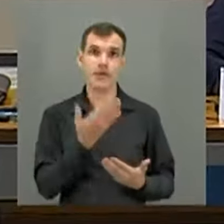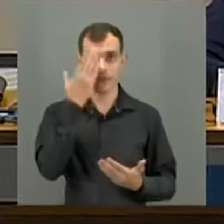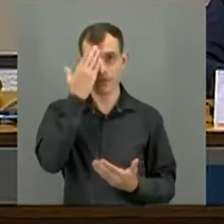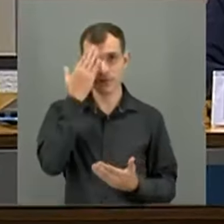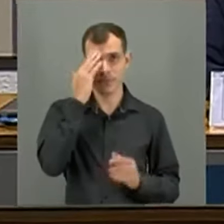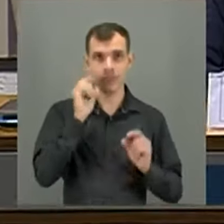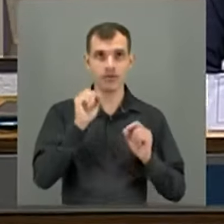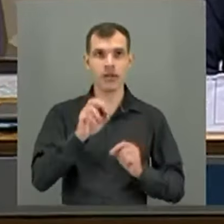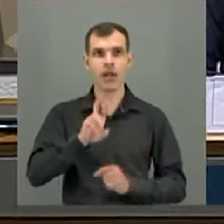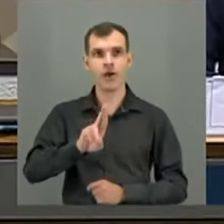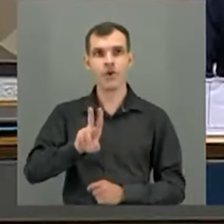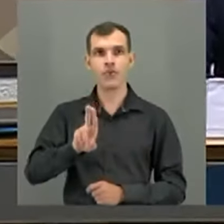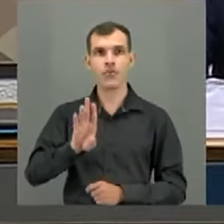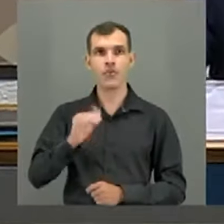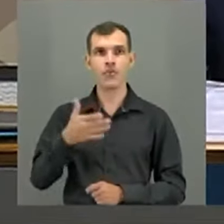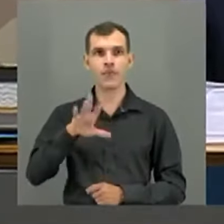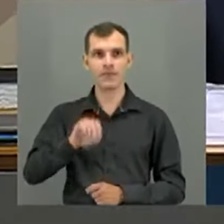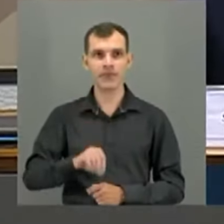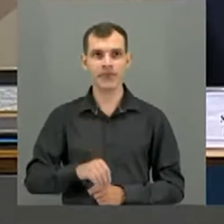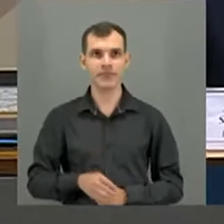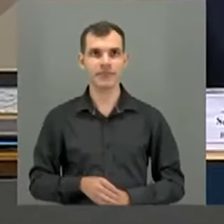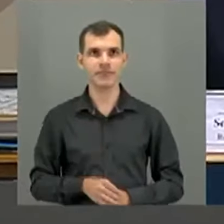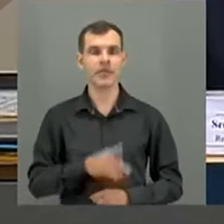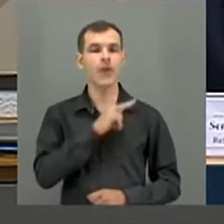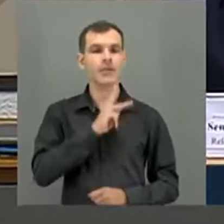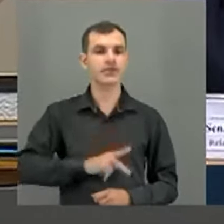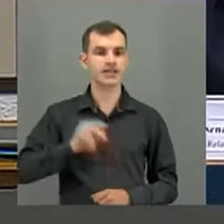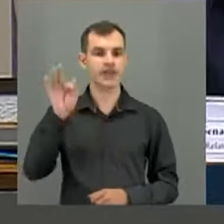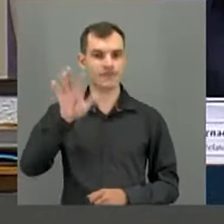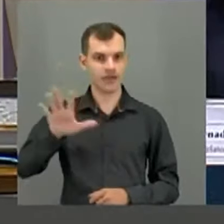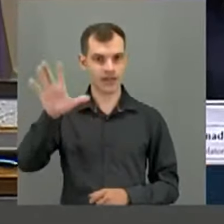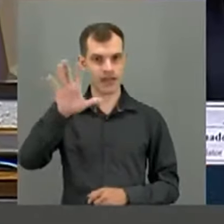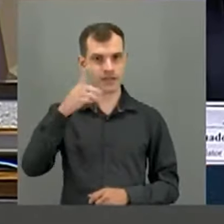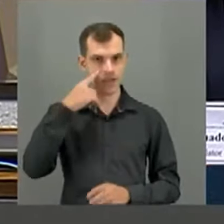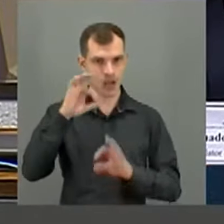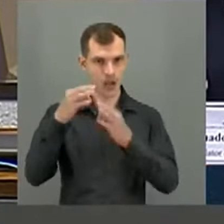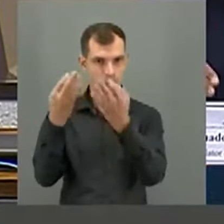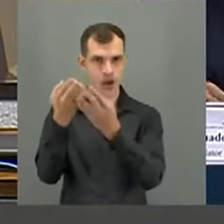da Federação de Futebol da Federação do Rio de Janeiro. Dá uma olhadinha nos seus árbitros aí, por favor.